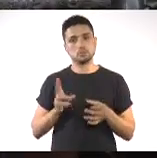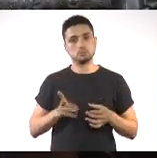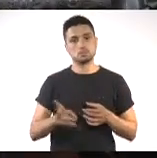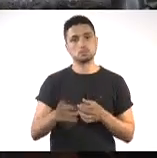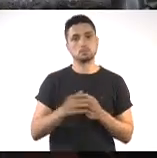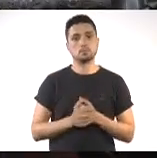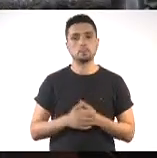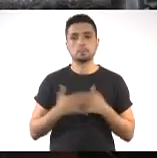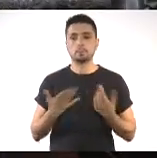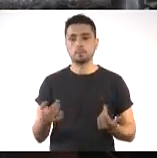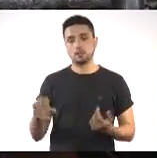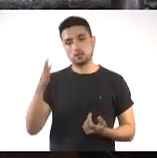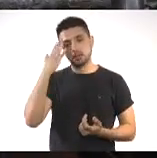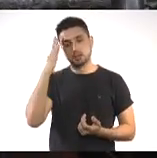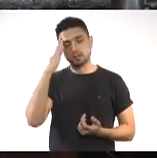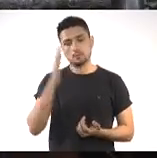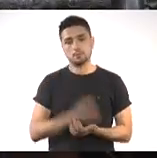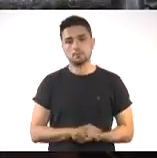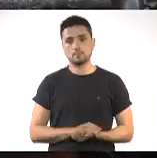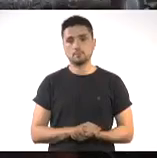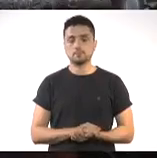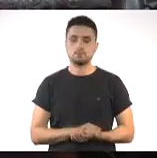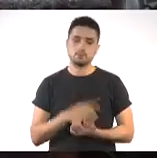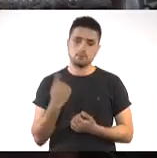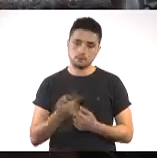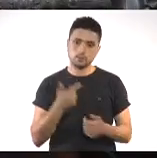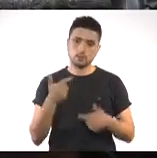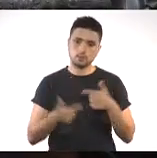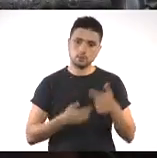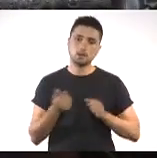que a gente possa ter um entendimento. No mínimo, trabalharmos